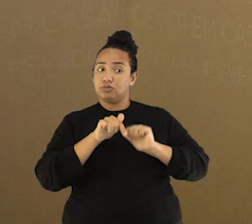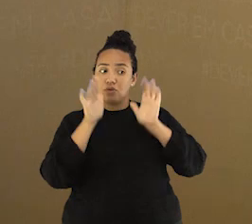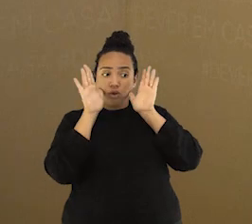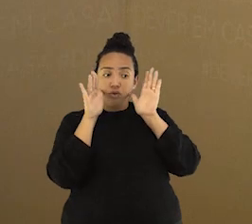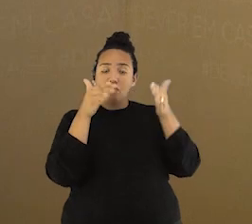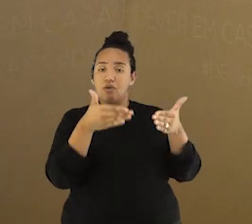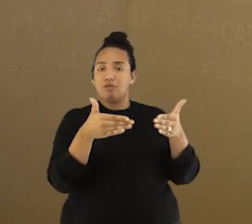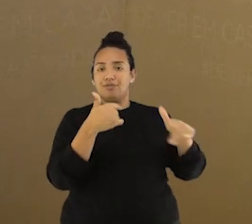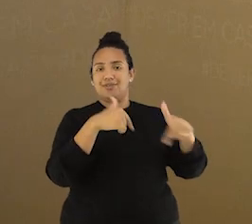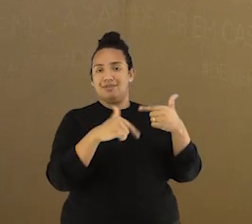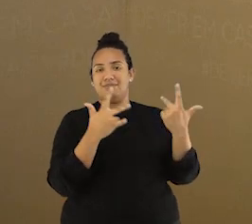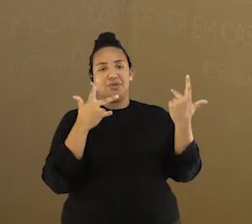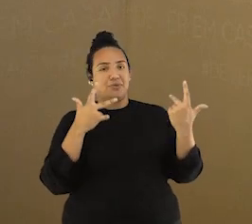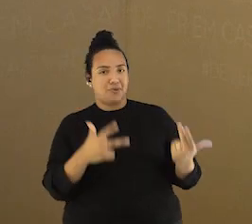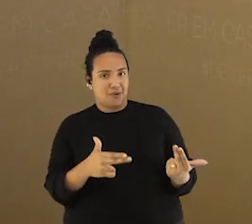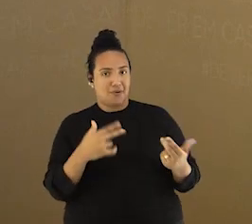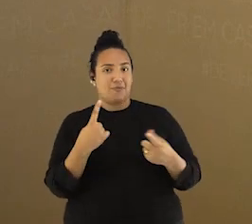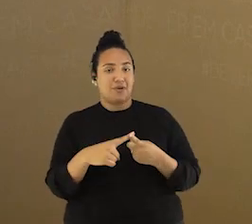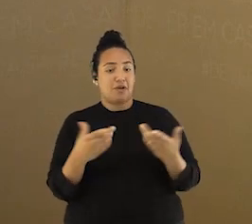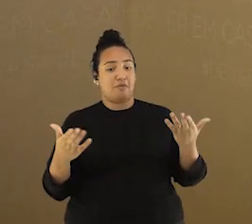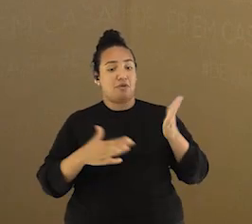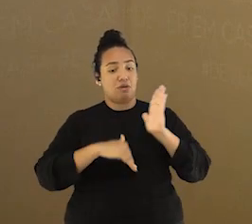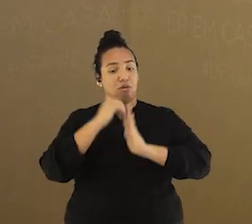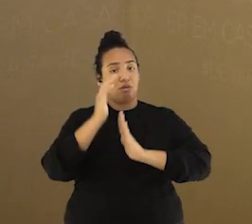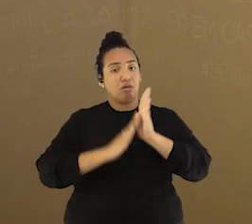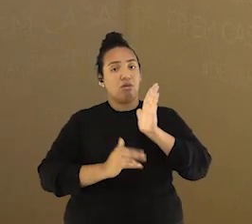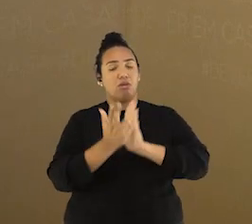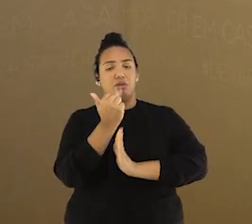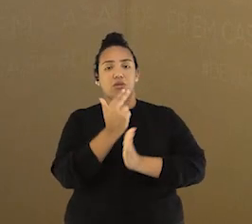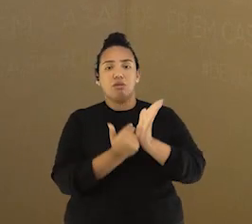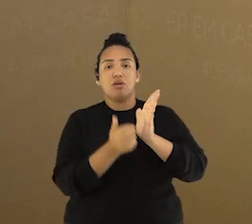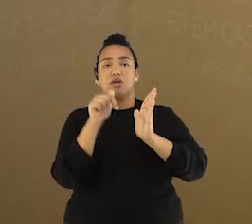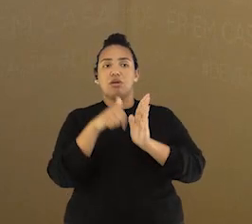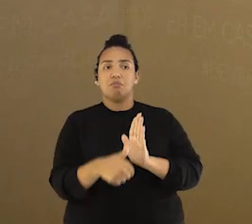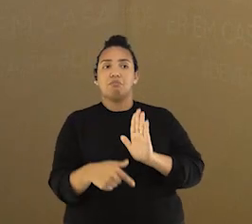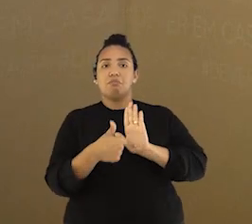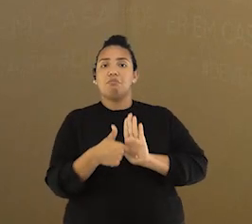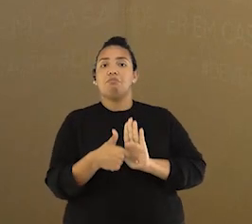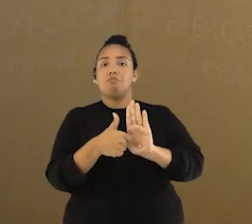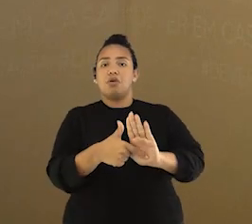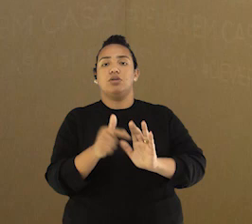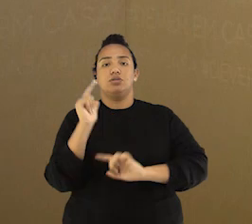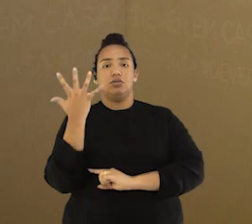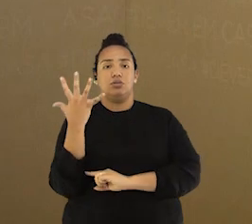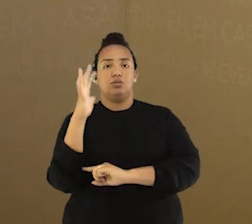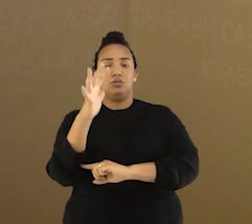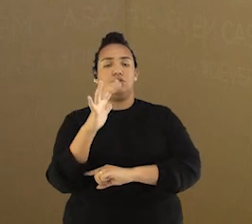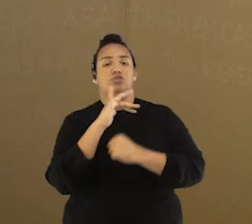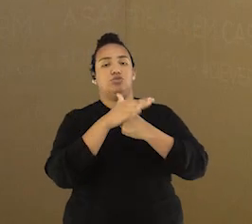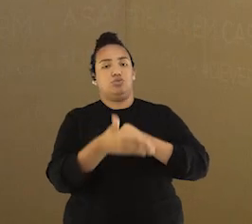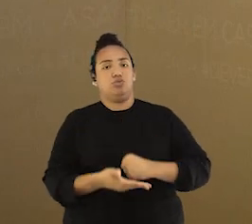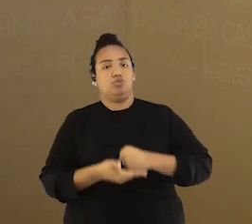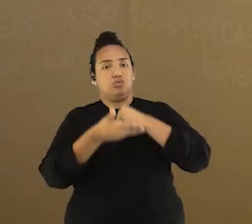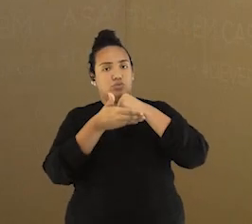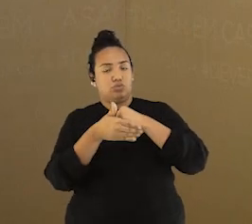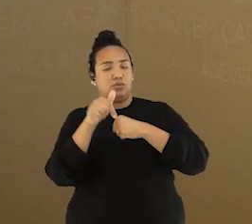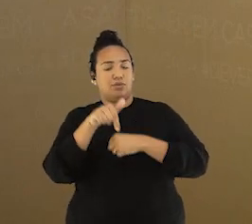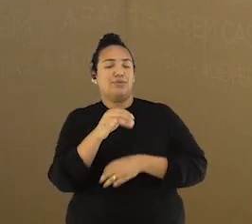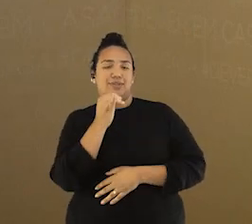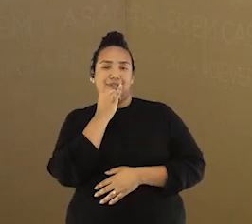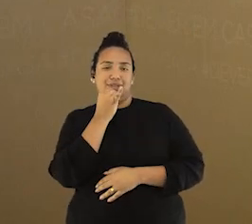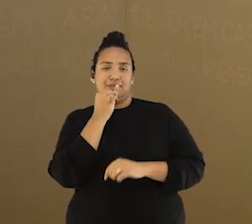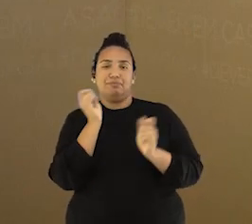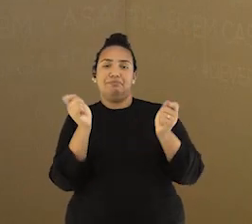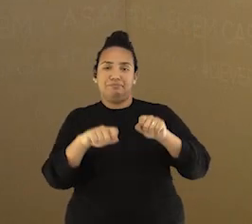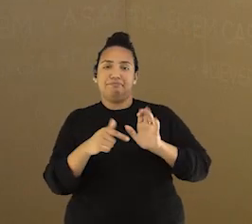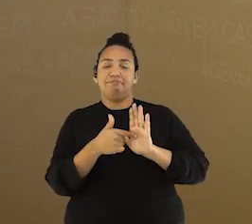assim, dedicando as suas obras ao ativismo ambiental. A arte ecológica é um bom exemplo. Os